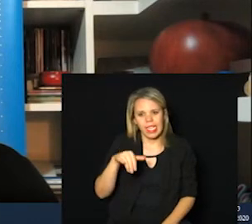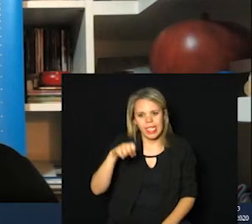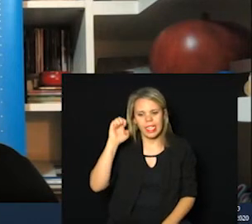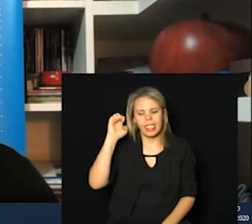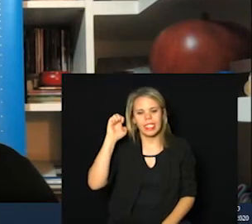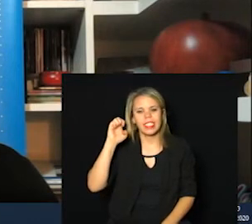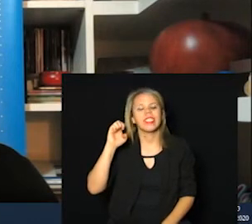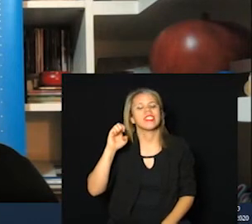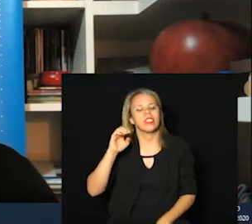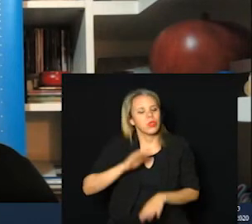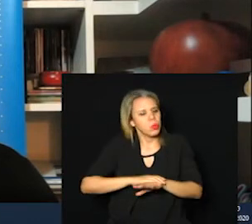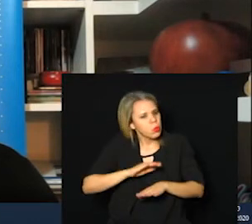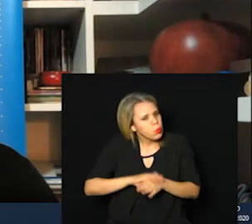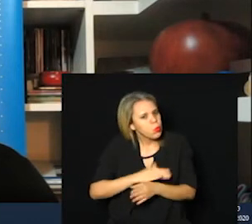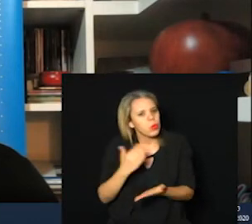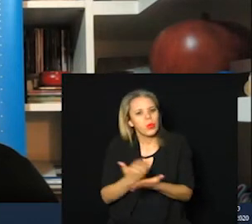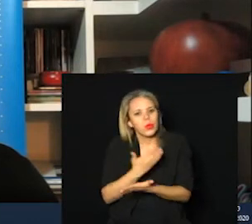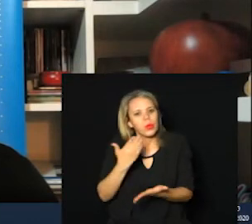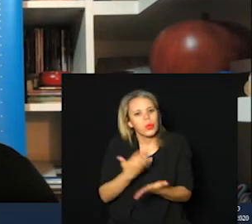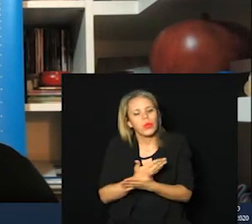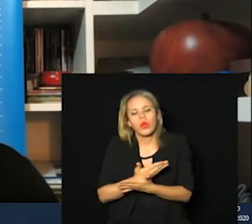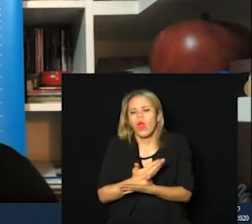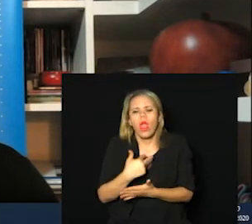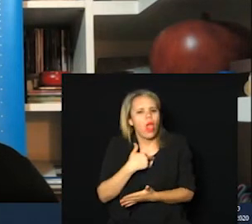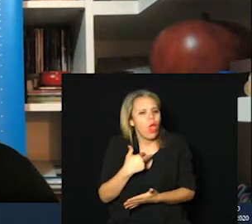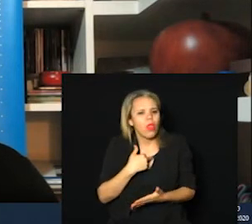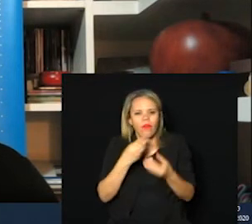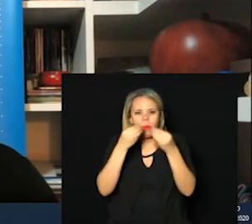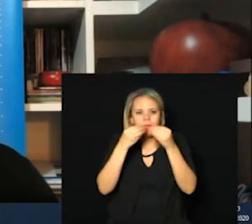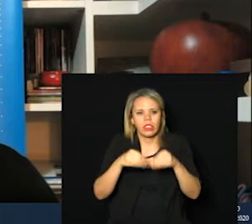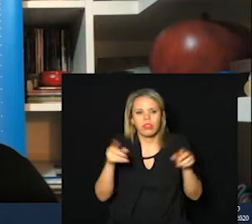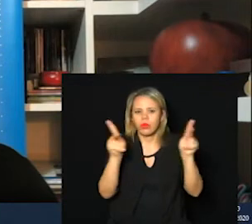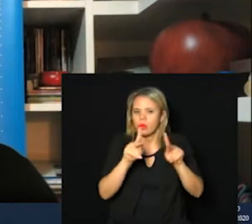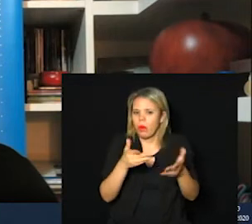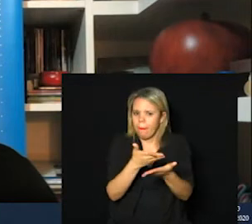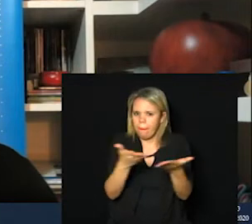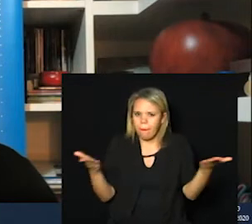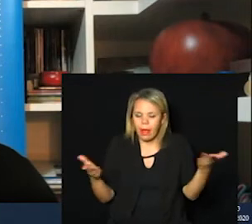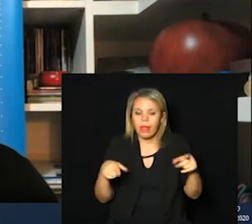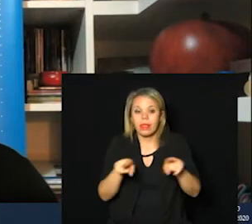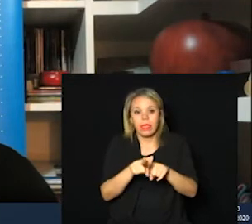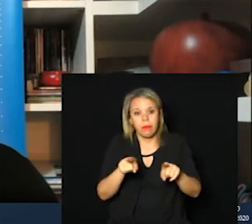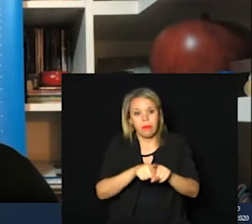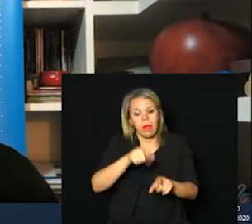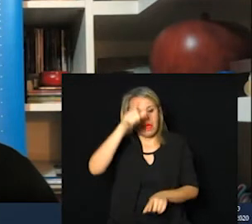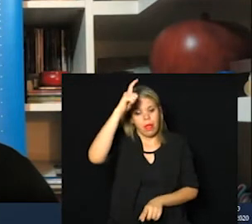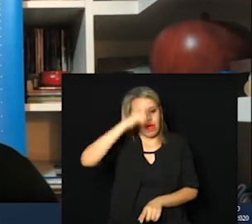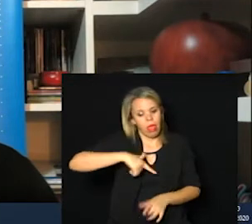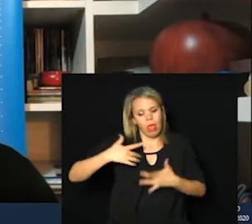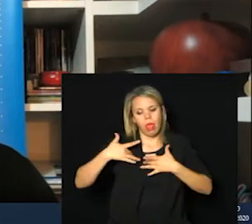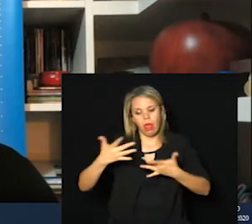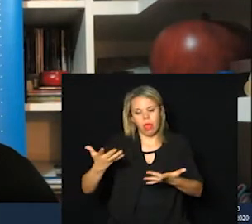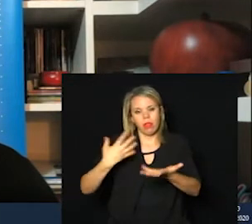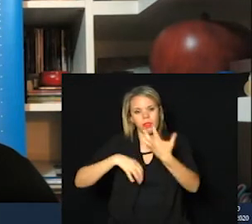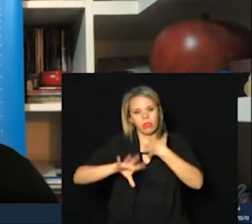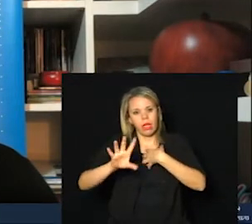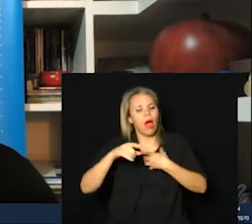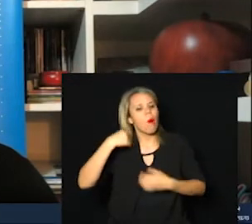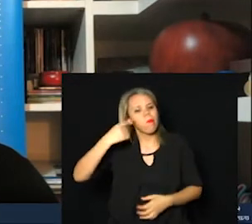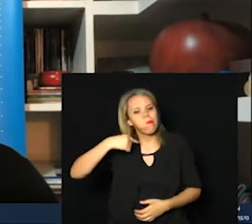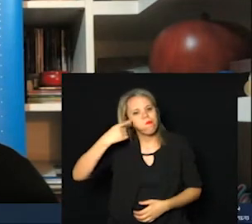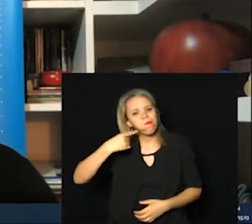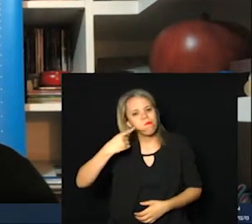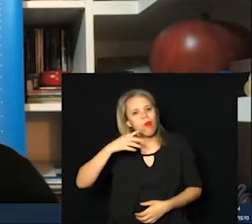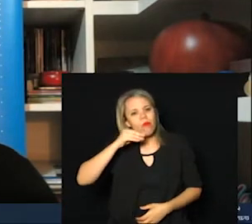autora do livro Eu Não Vou Perturbar a Sua Paz, Dialética sobre a Cultura da Paz e o Altruísmo, ela é advogada, servidora pública,